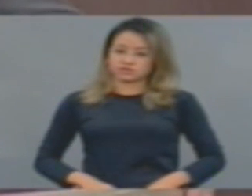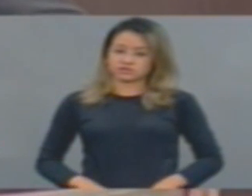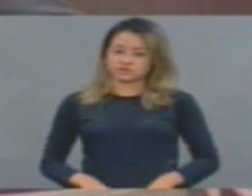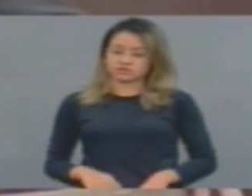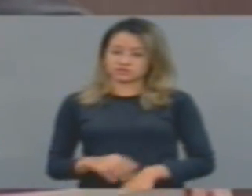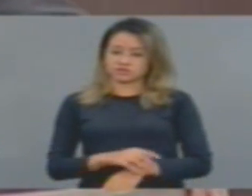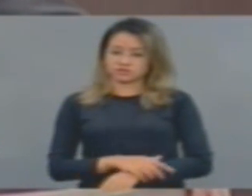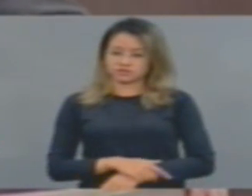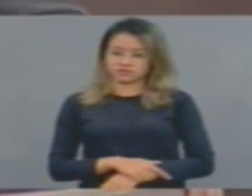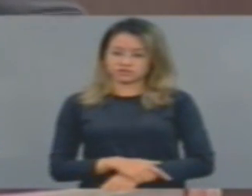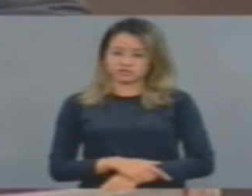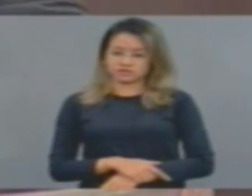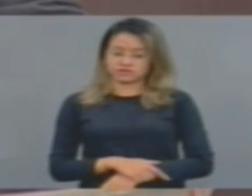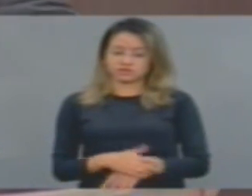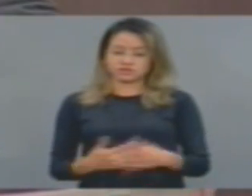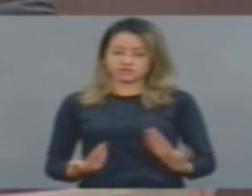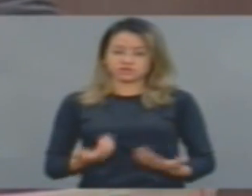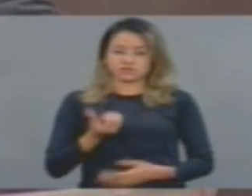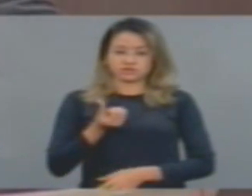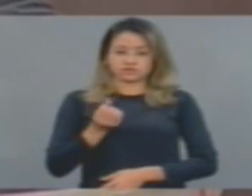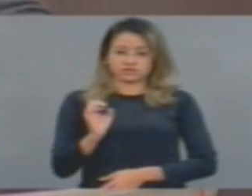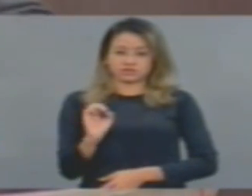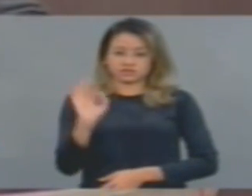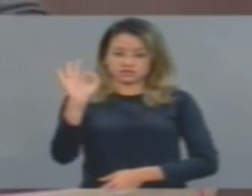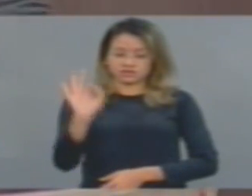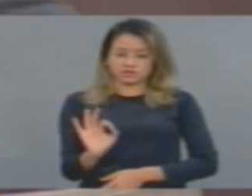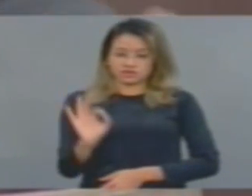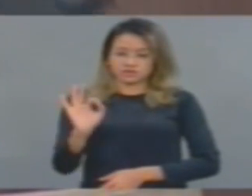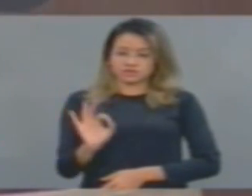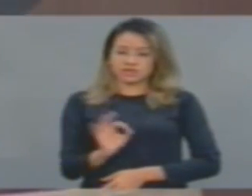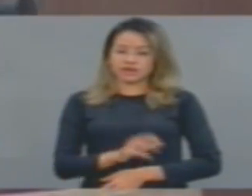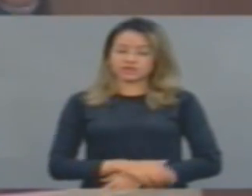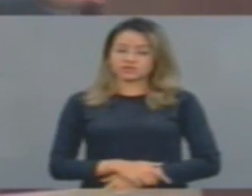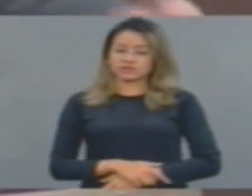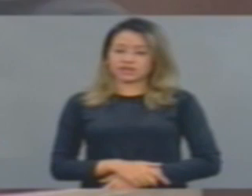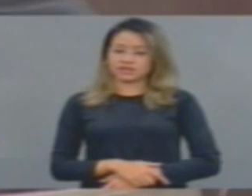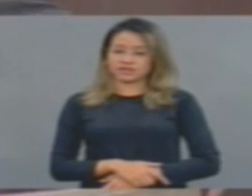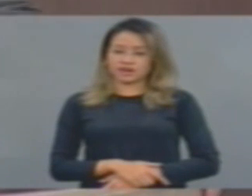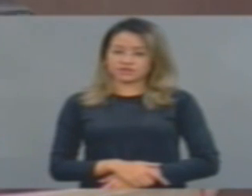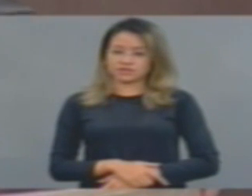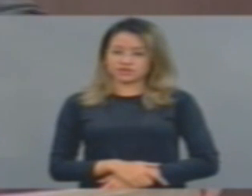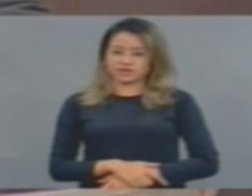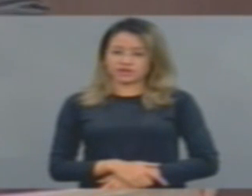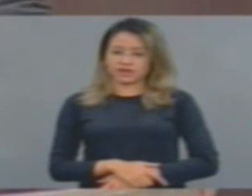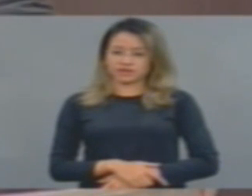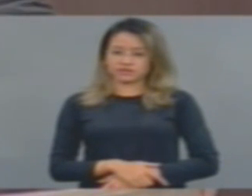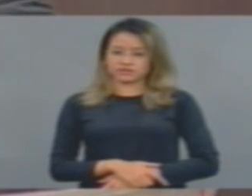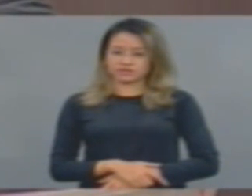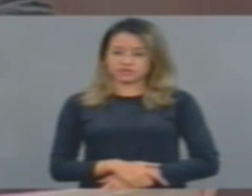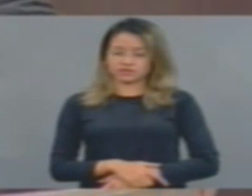acumulando. 60% dos adolescentes internos em Fortaleza são